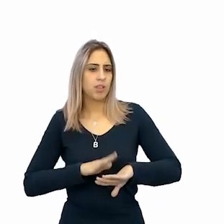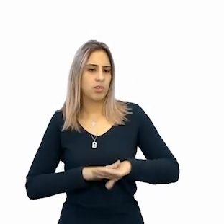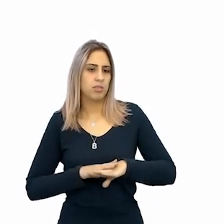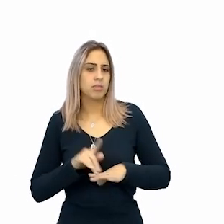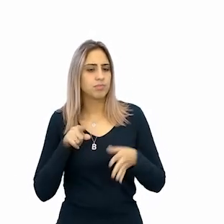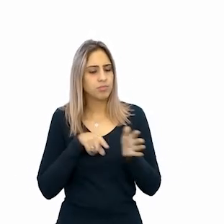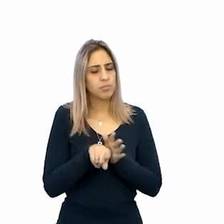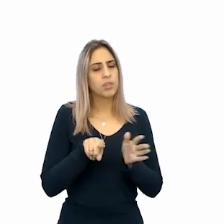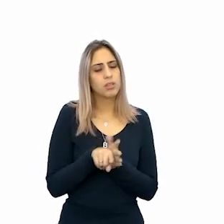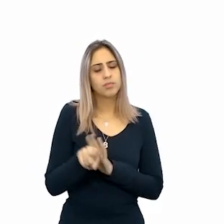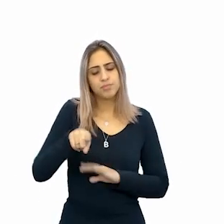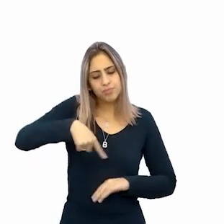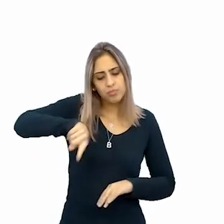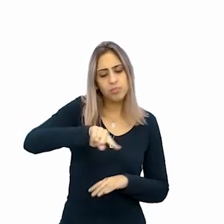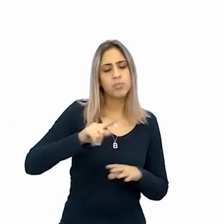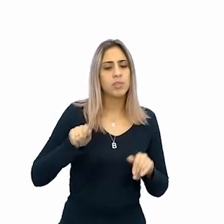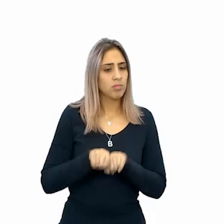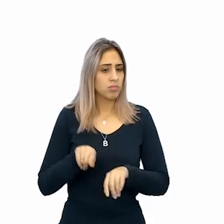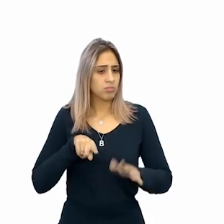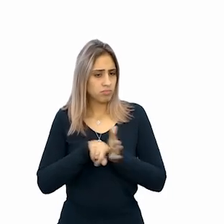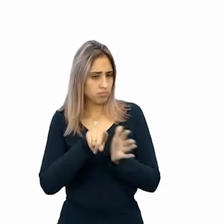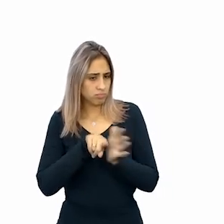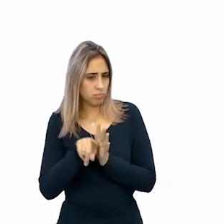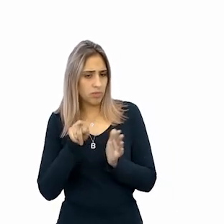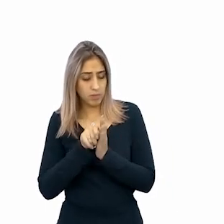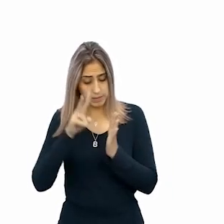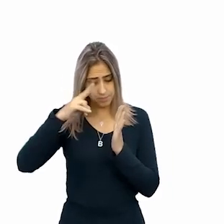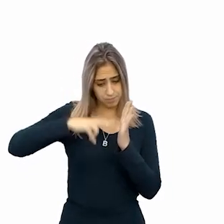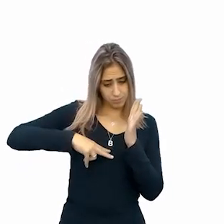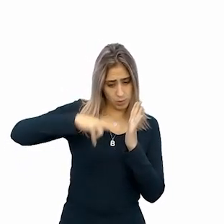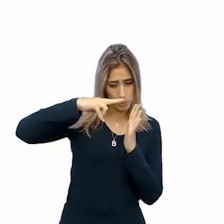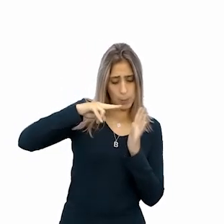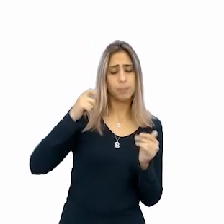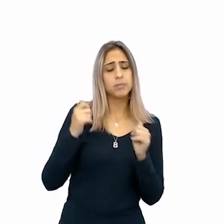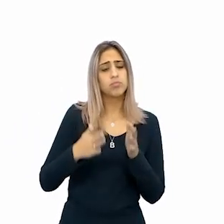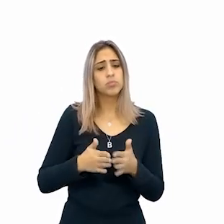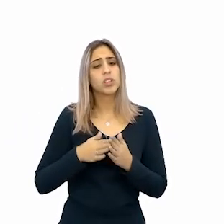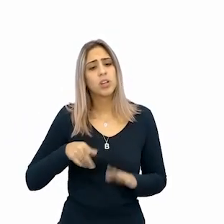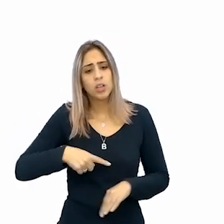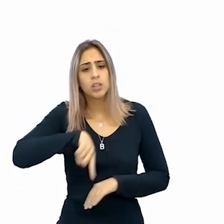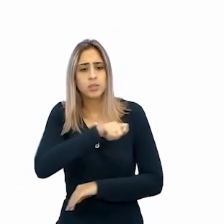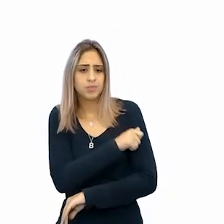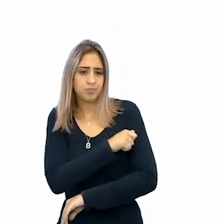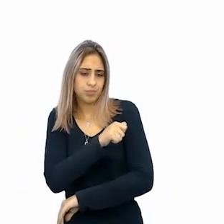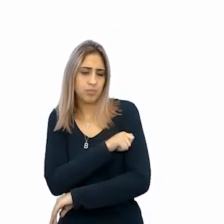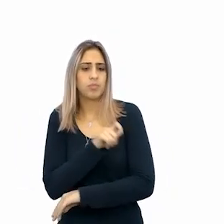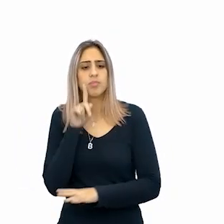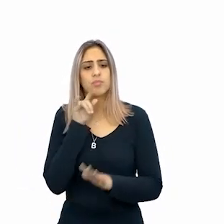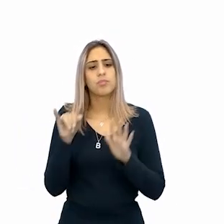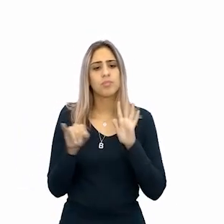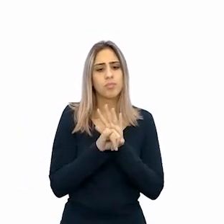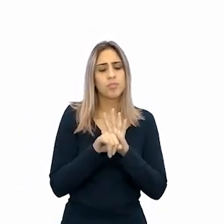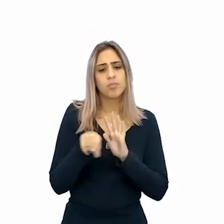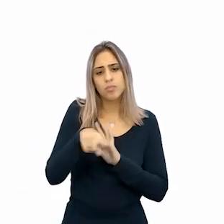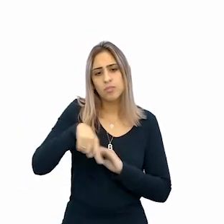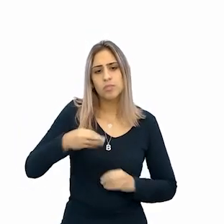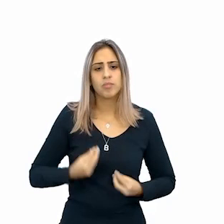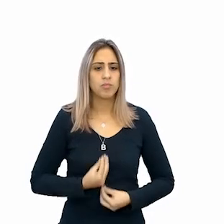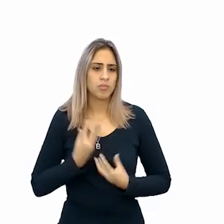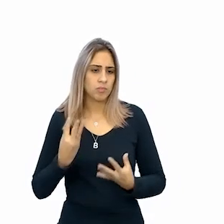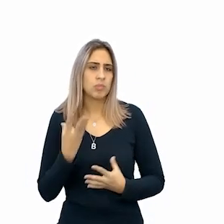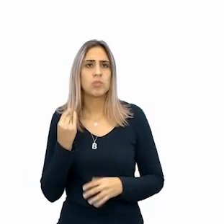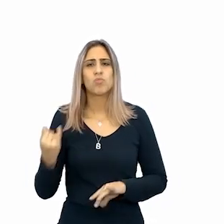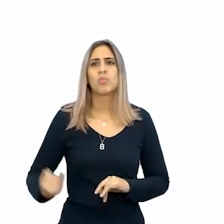as perguntas que você fizer enquanto realiza a leitura podem favorecer que os estudantes identifiquem essas informações